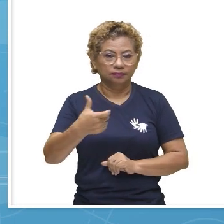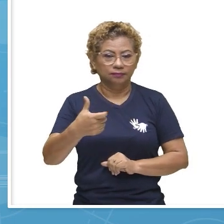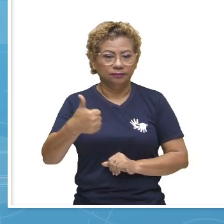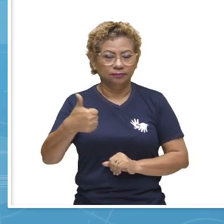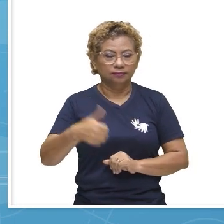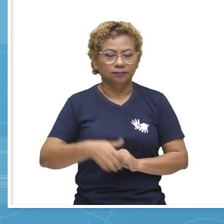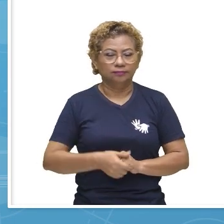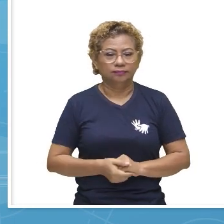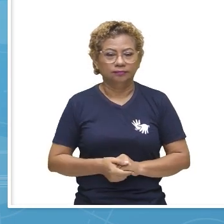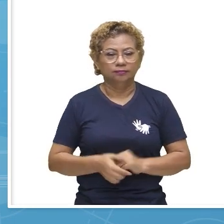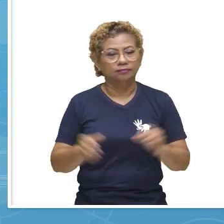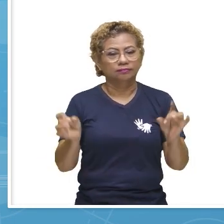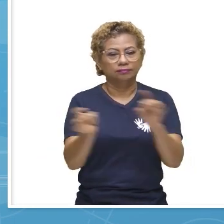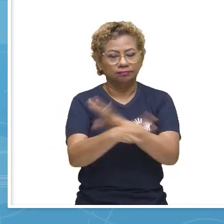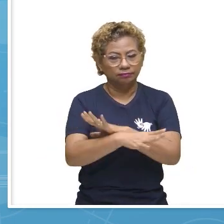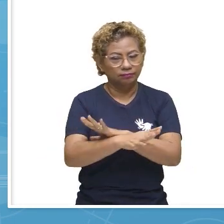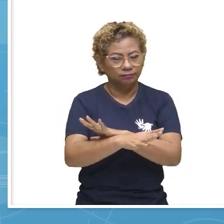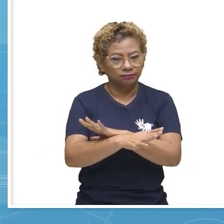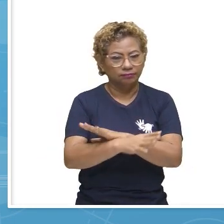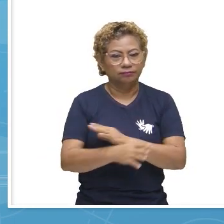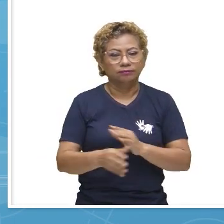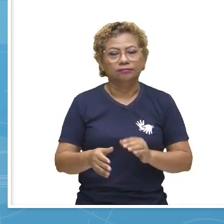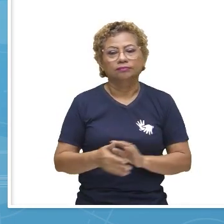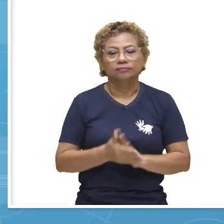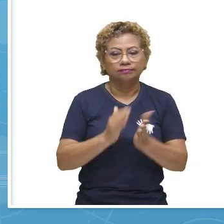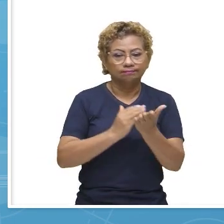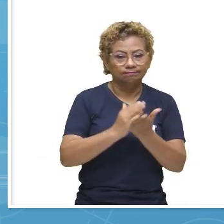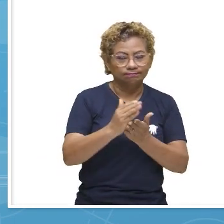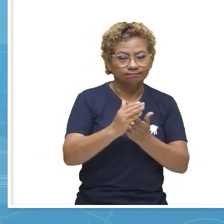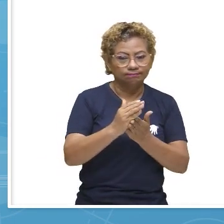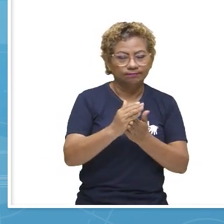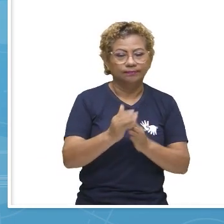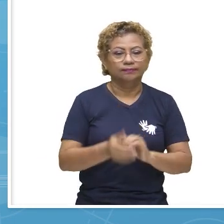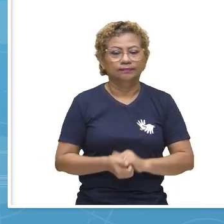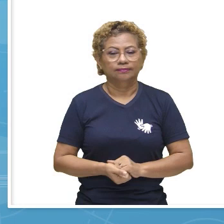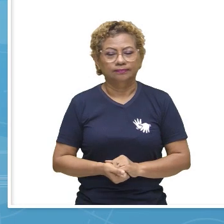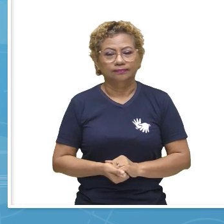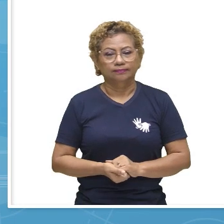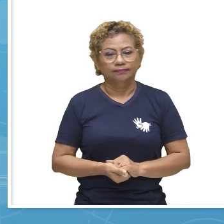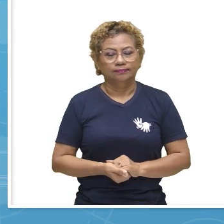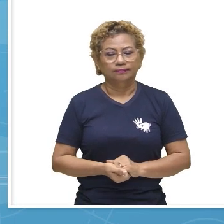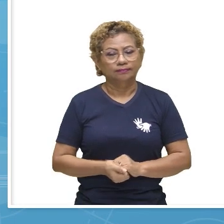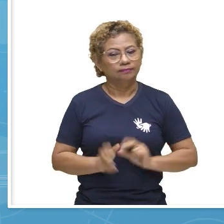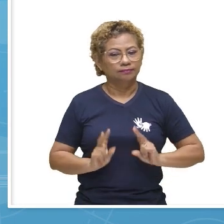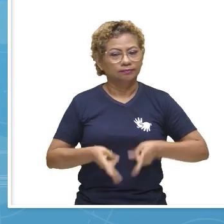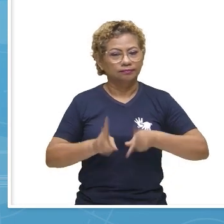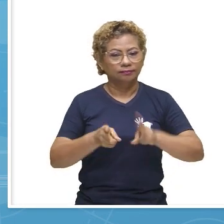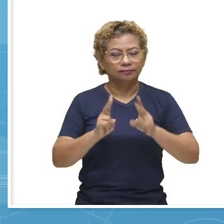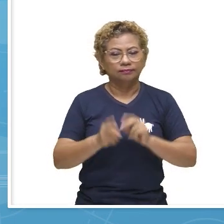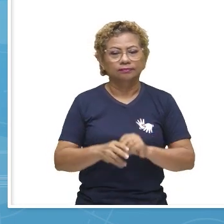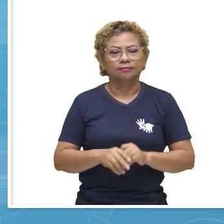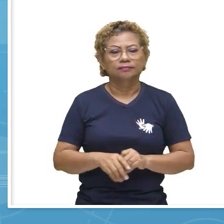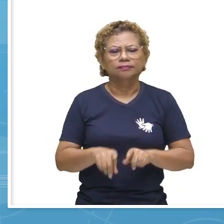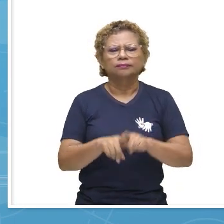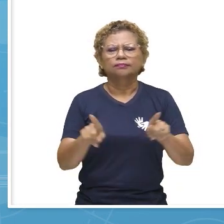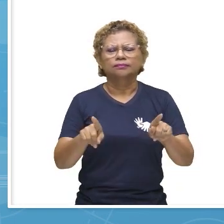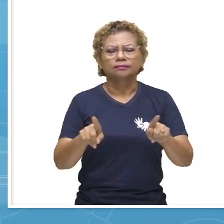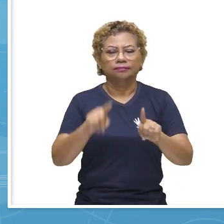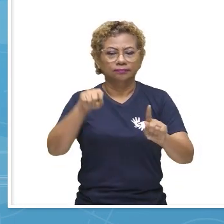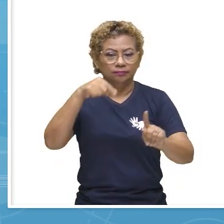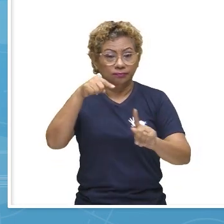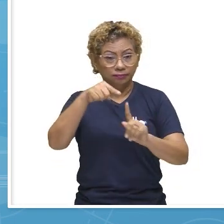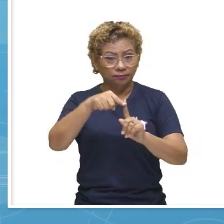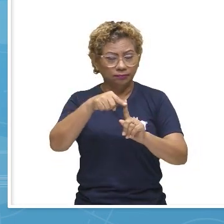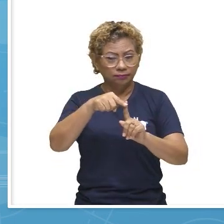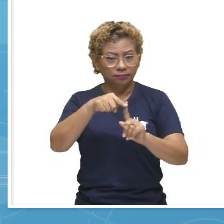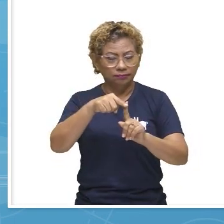Pronto. Agora já eliminei o passo 2. E agora sim, olha só, meu objetivo não era encontrar os